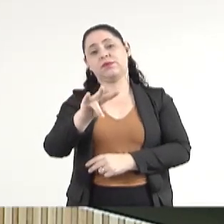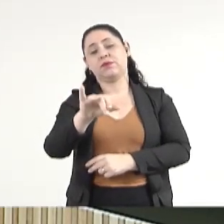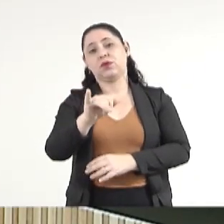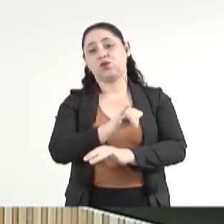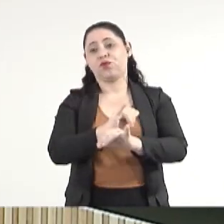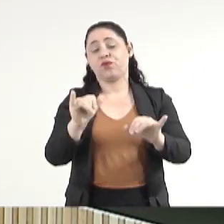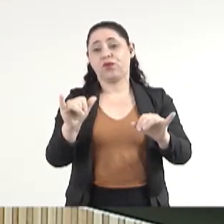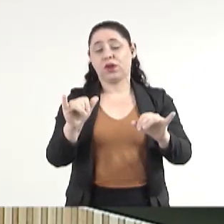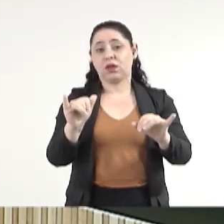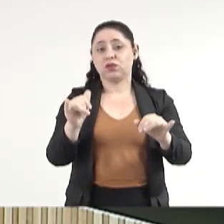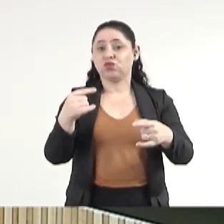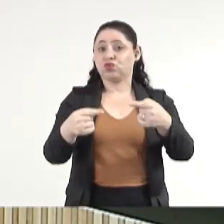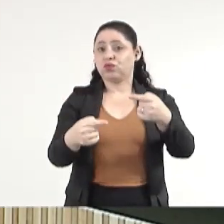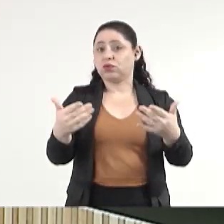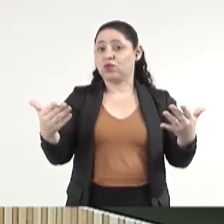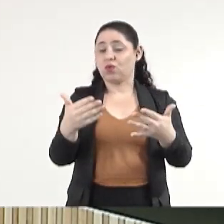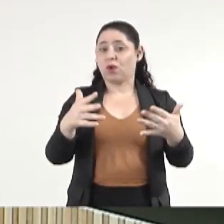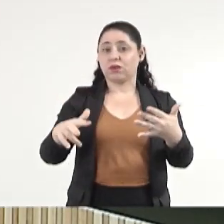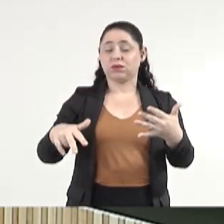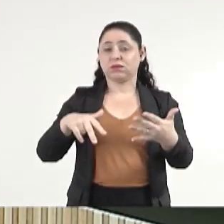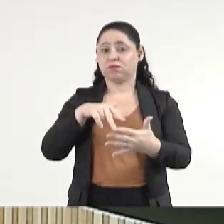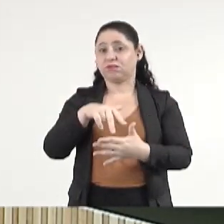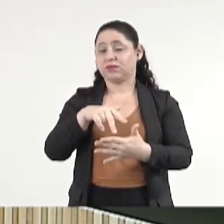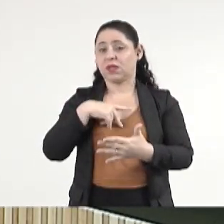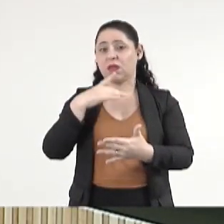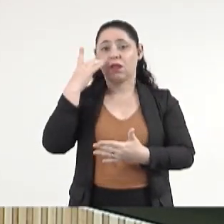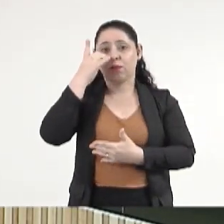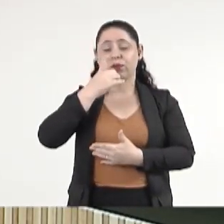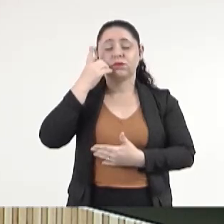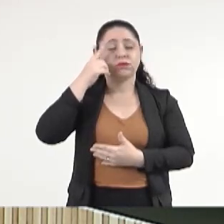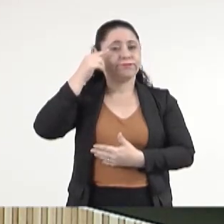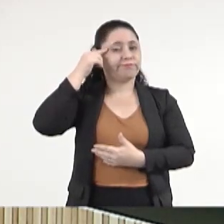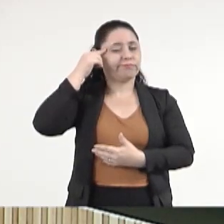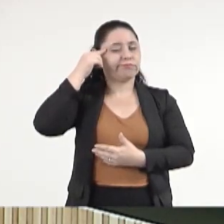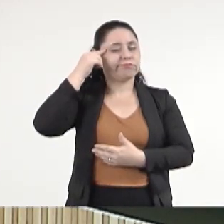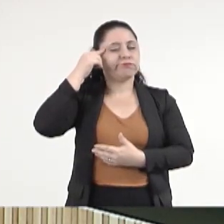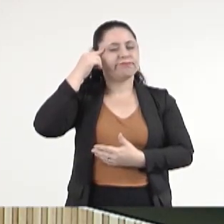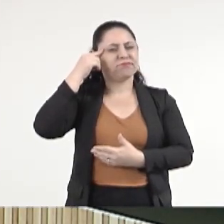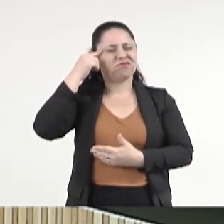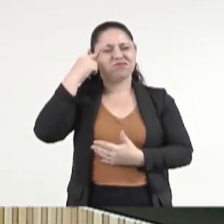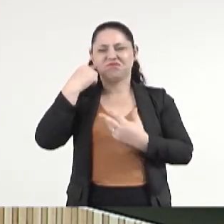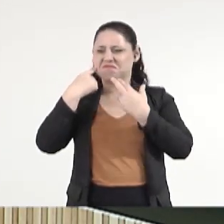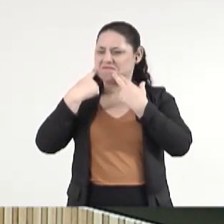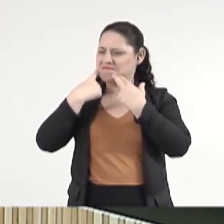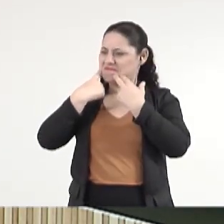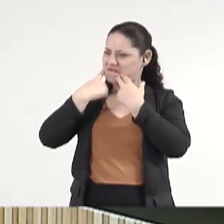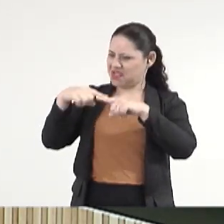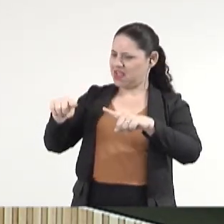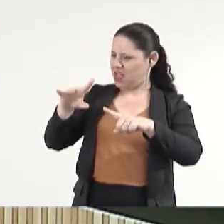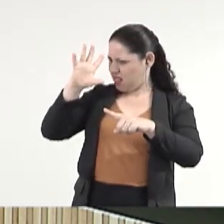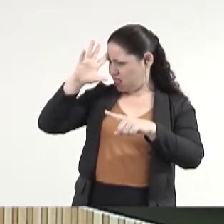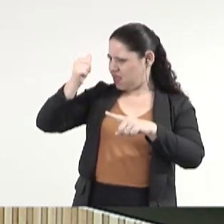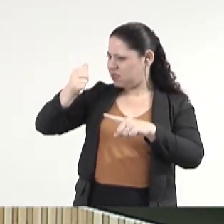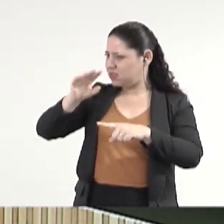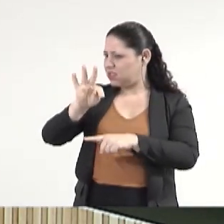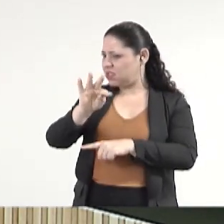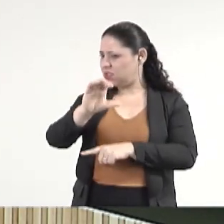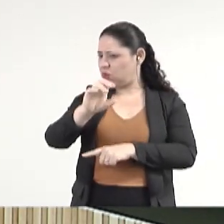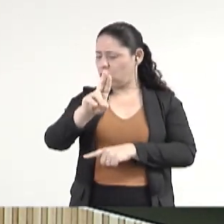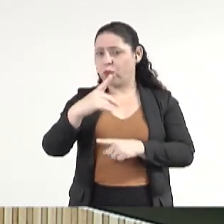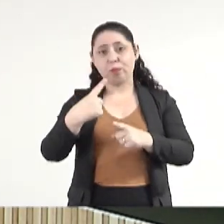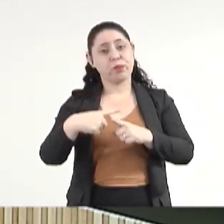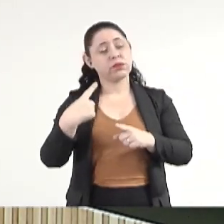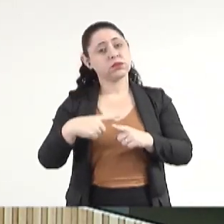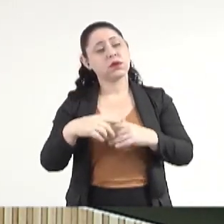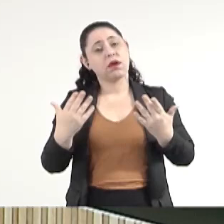fato, a notícia, foi repercutida hoje no plenário, inicialmente pelo deputado Roberto Achioca, que criticou a decisão do TCU, muito